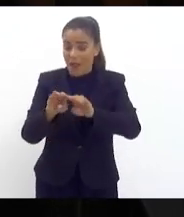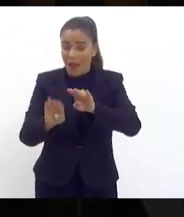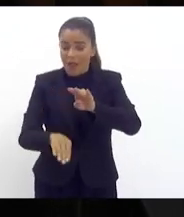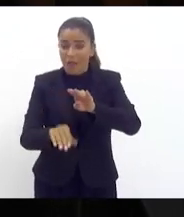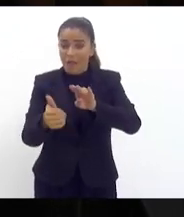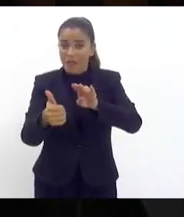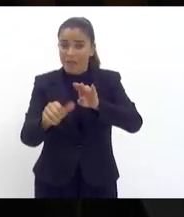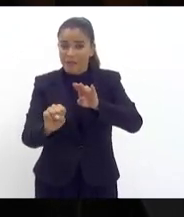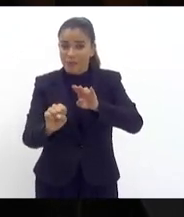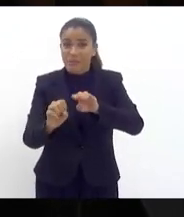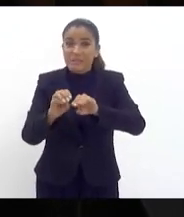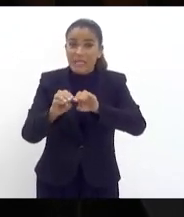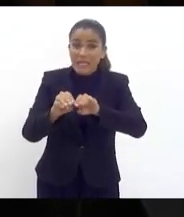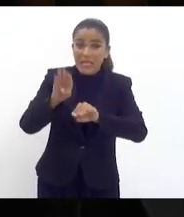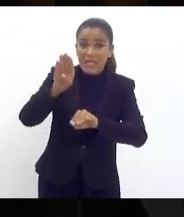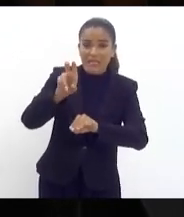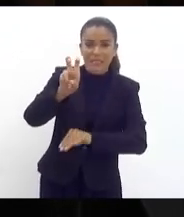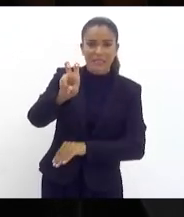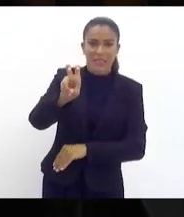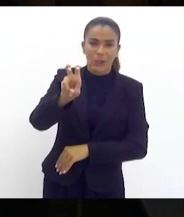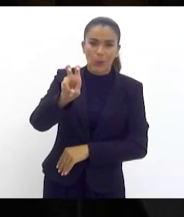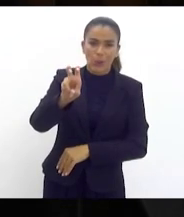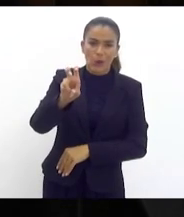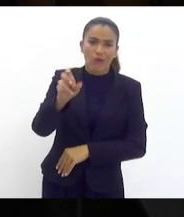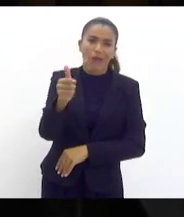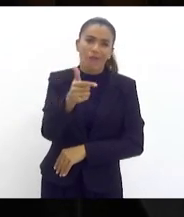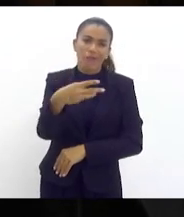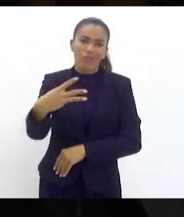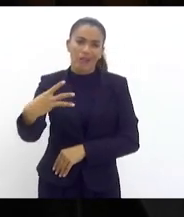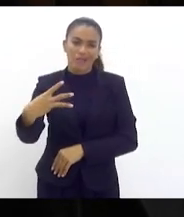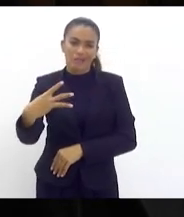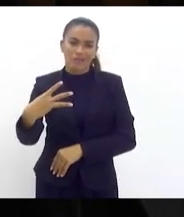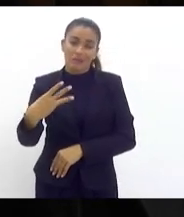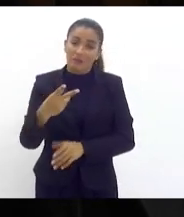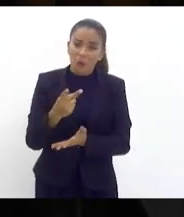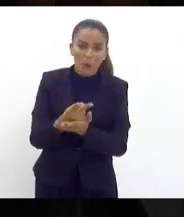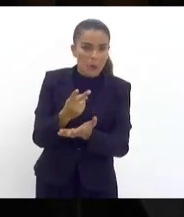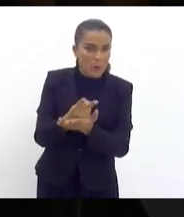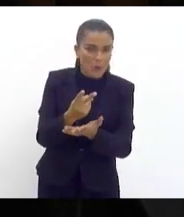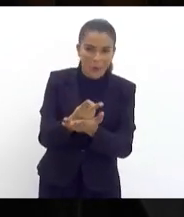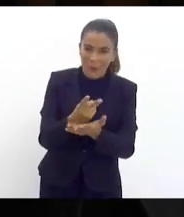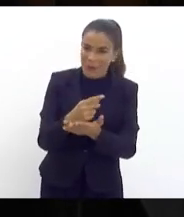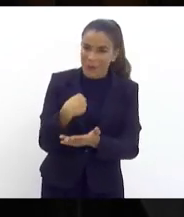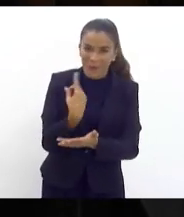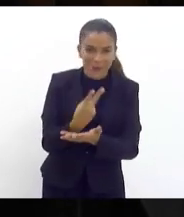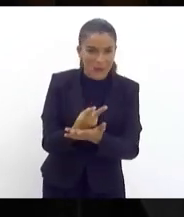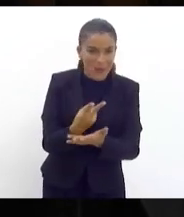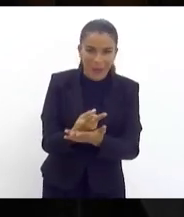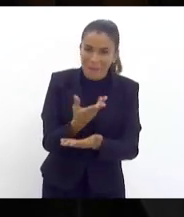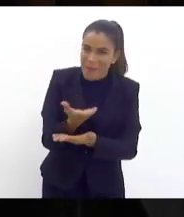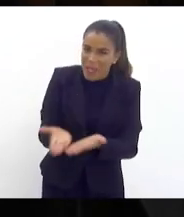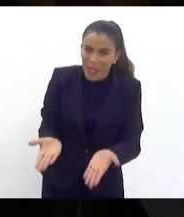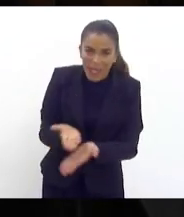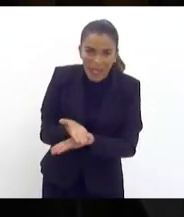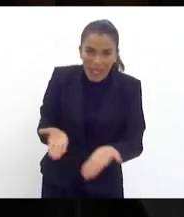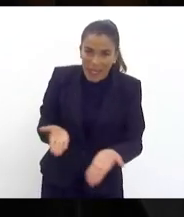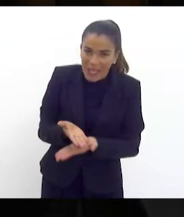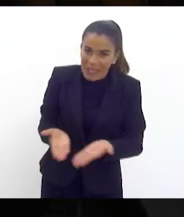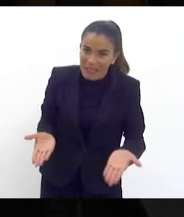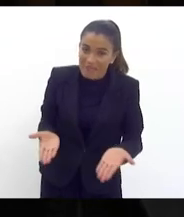18. Se crescer 5, ficará em 23. Continuaremos a perder.